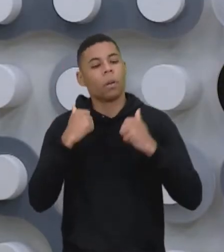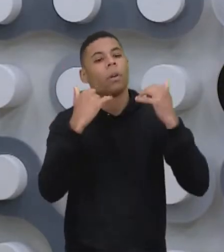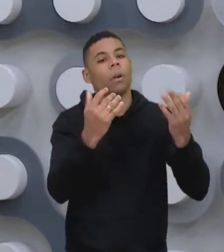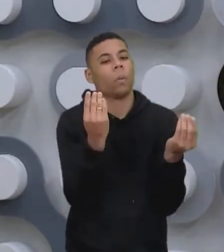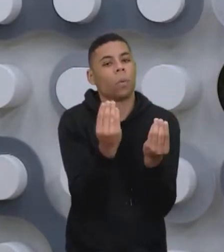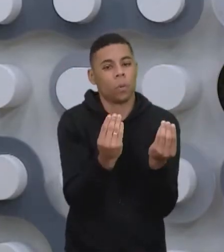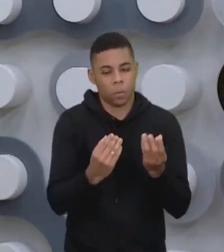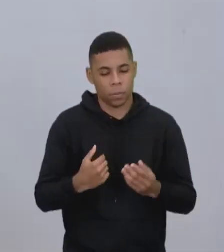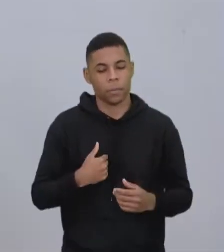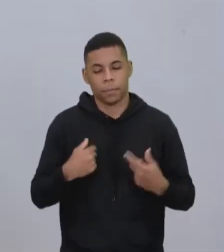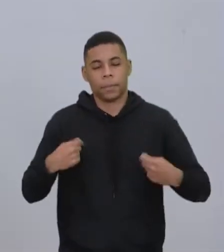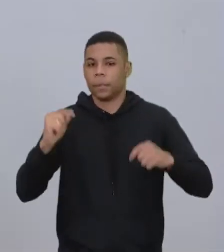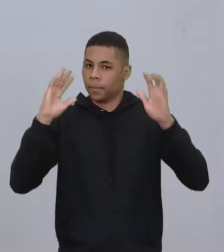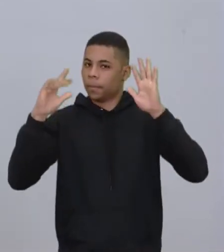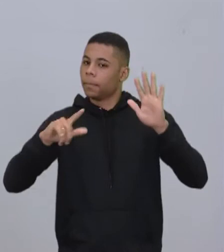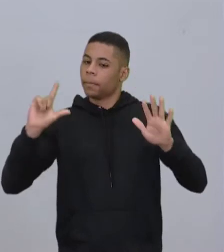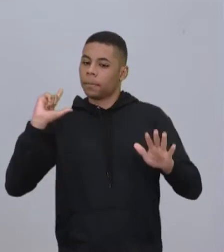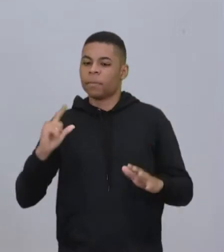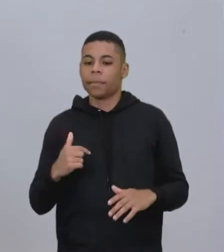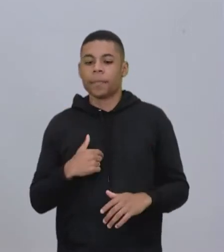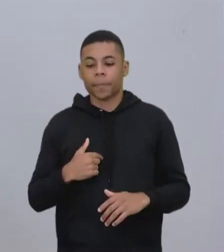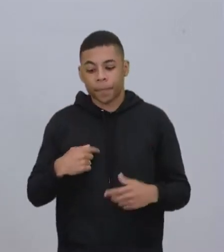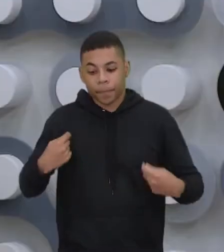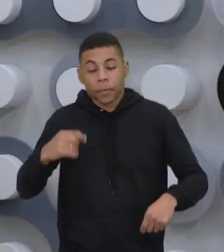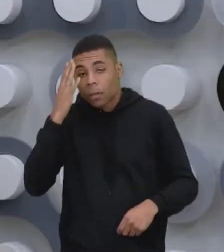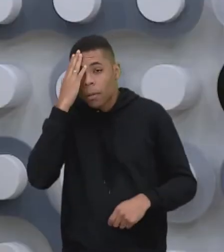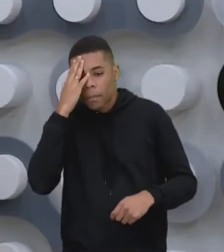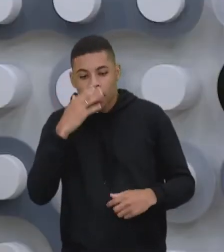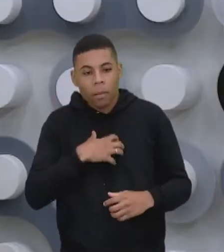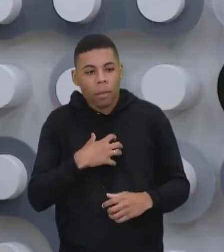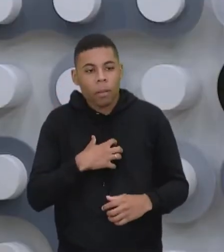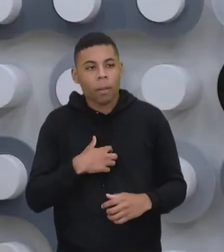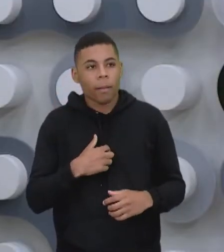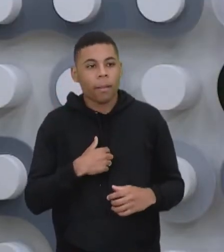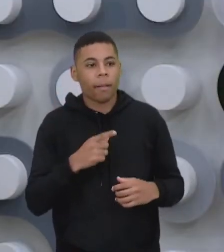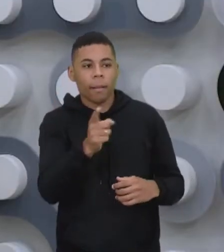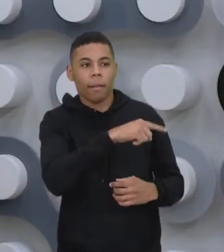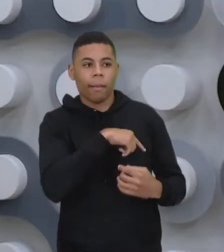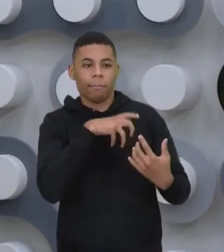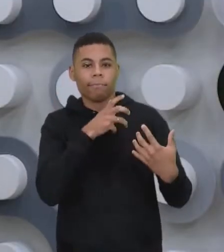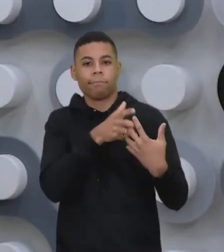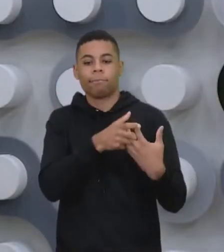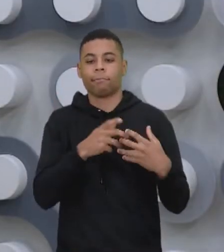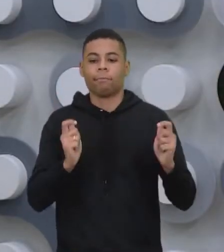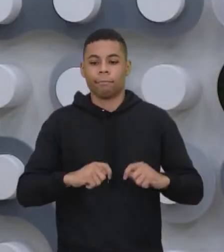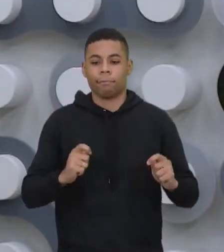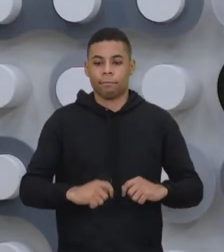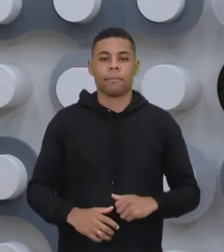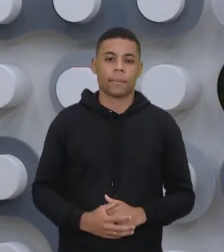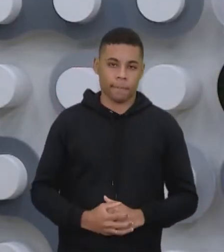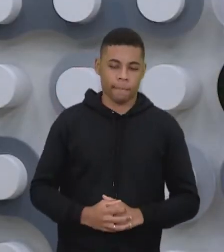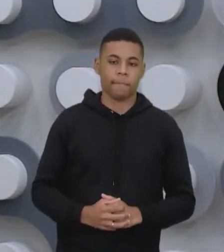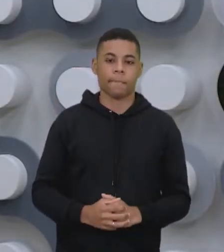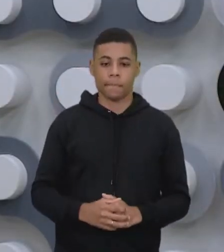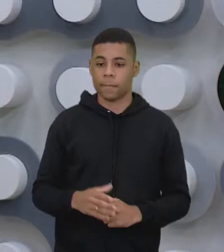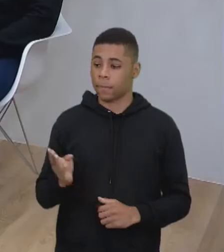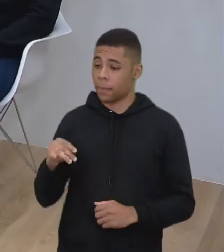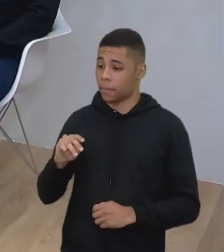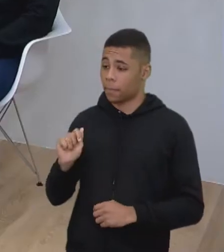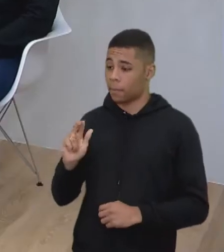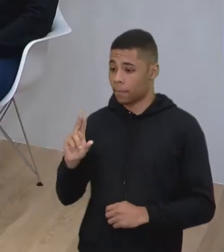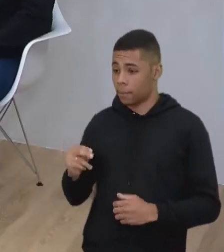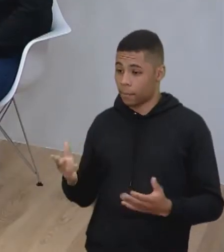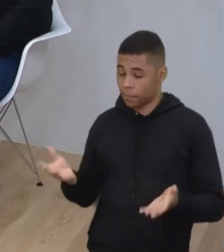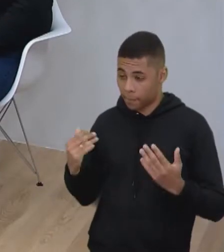né? Entender a maneira como deve se estruturar a própria comunicação autocomunicativa, né? Professor Mauro Farias,